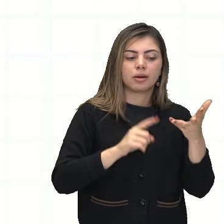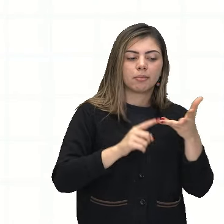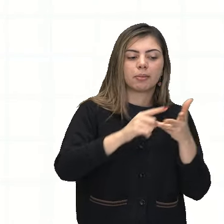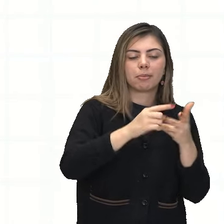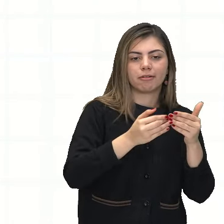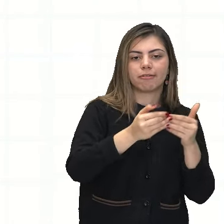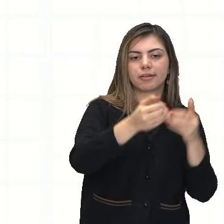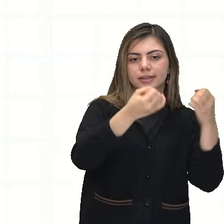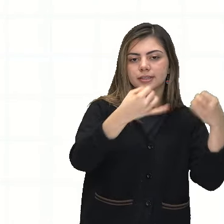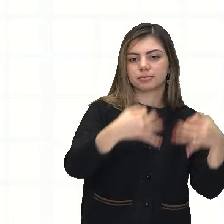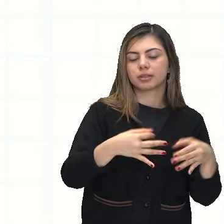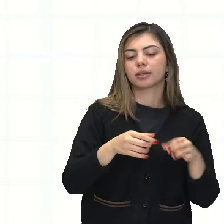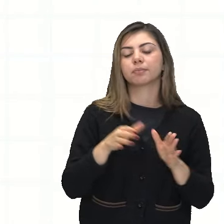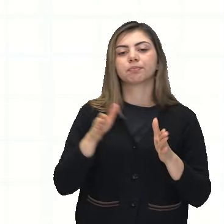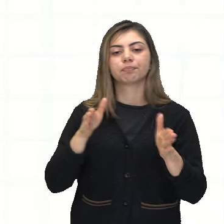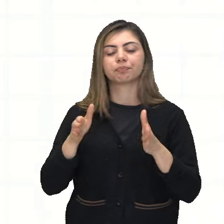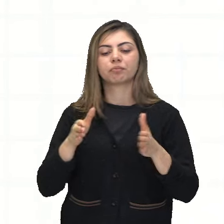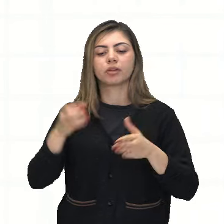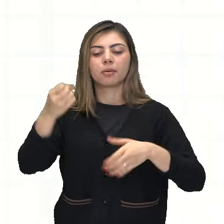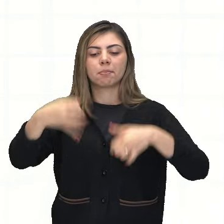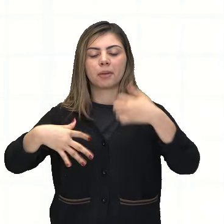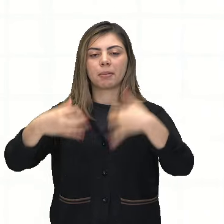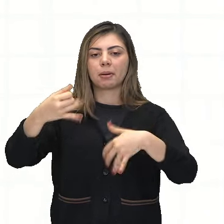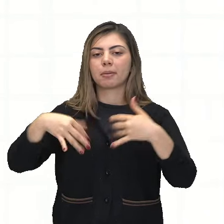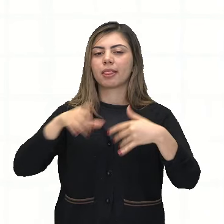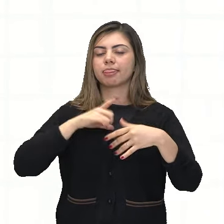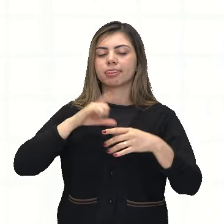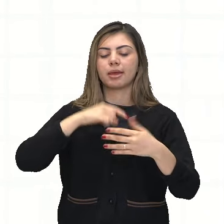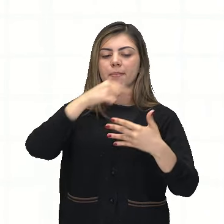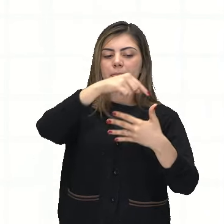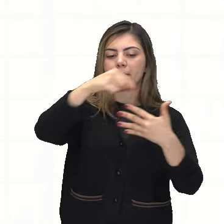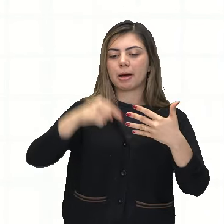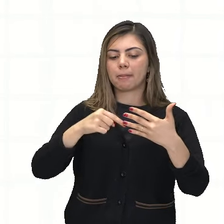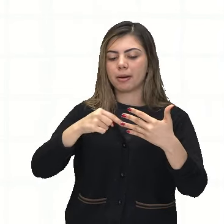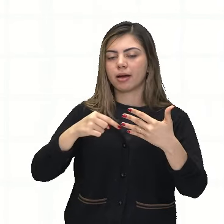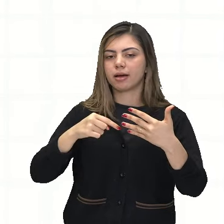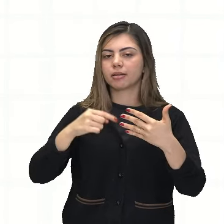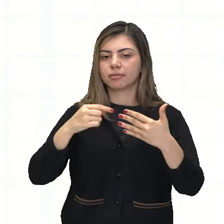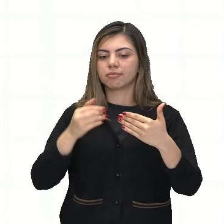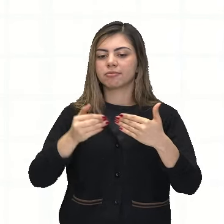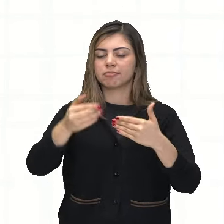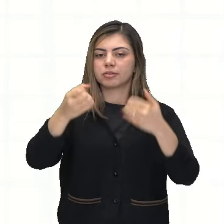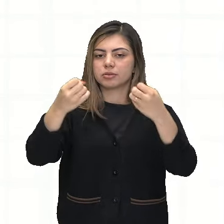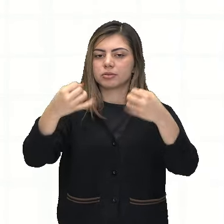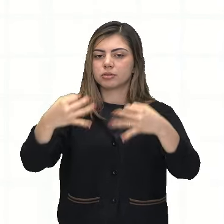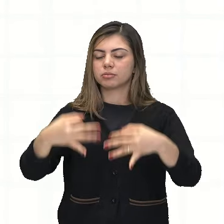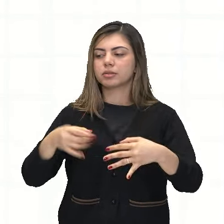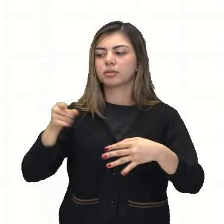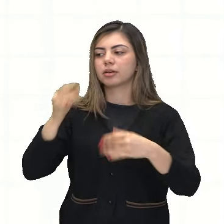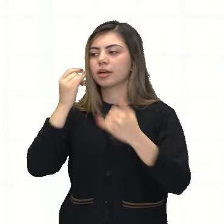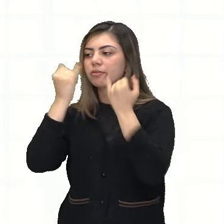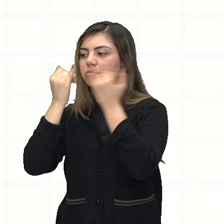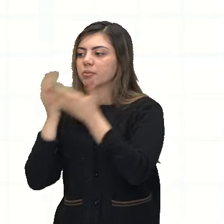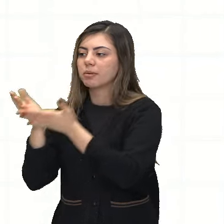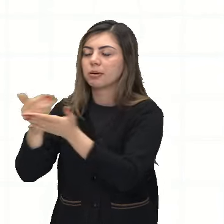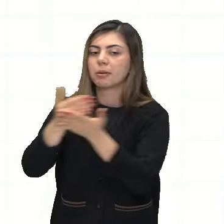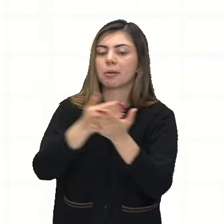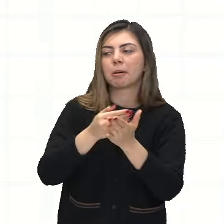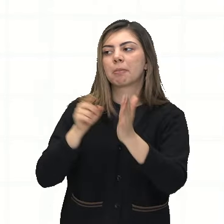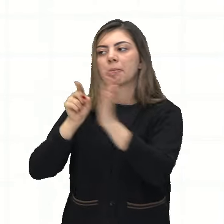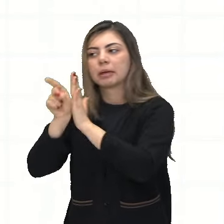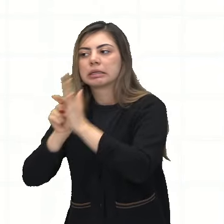trabalhados no desenvolvimento eu focarei nesses pontos trazendo dados objetivos trazendo